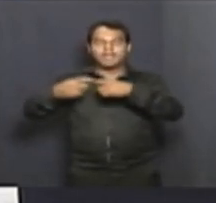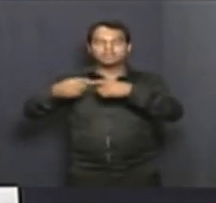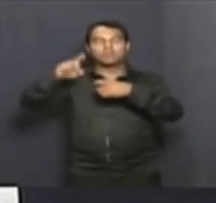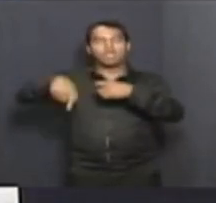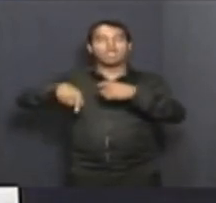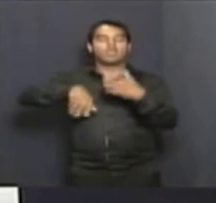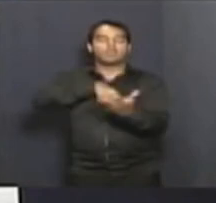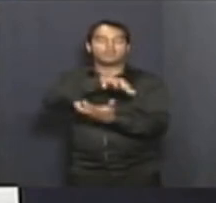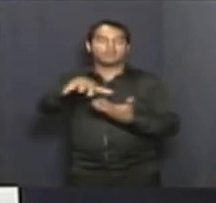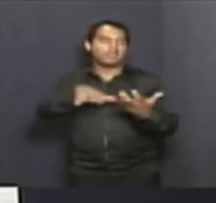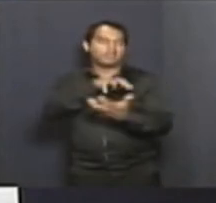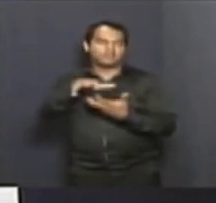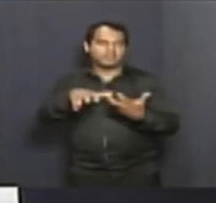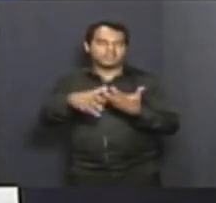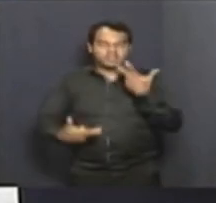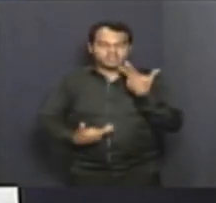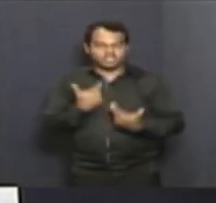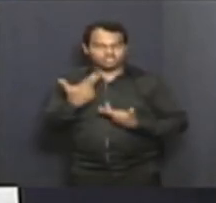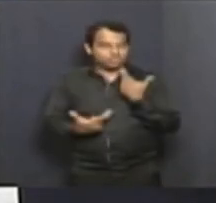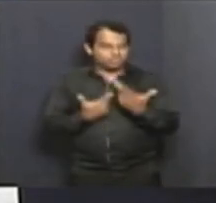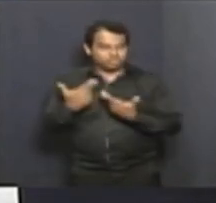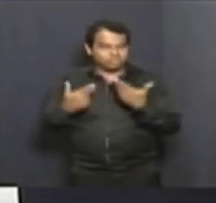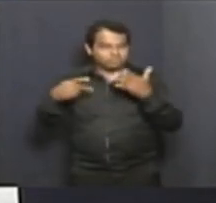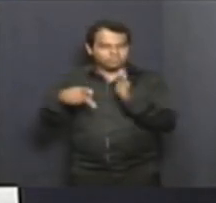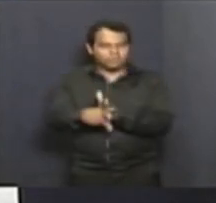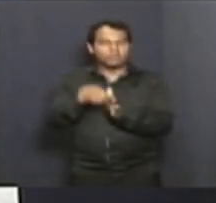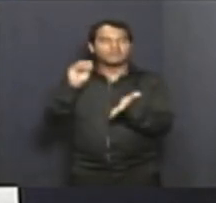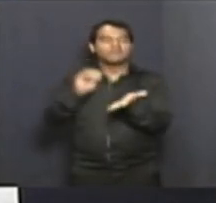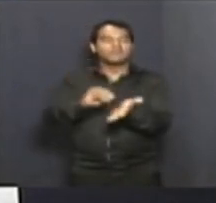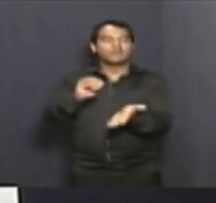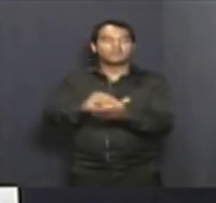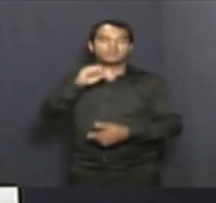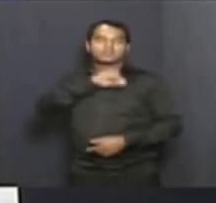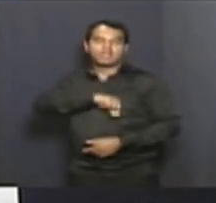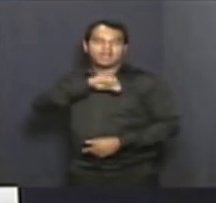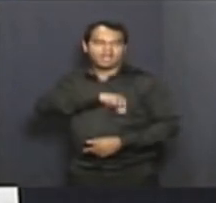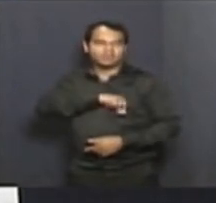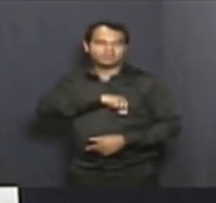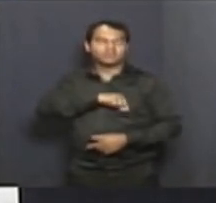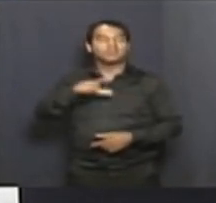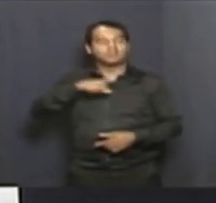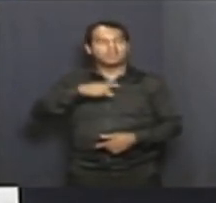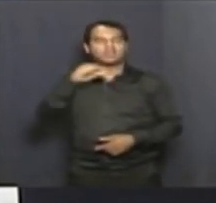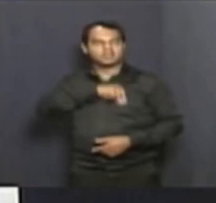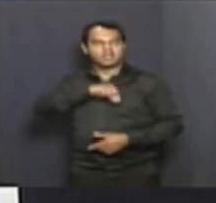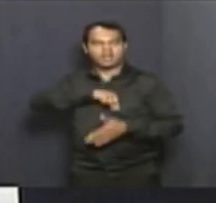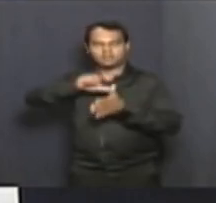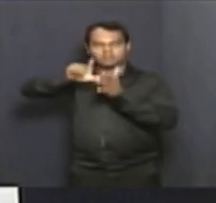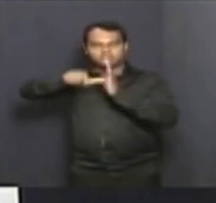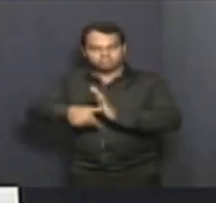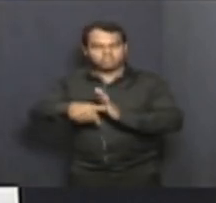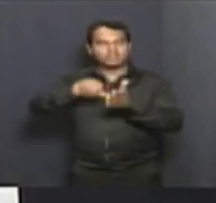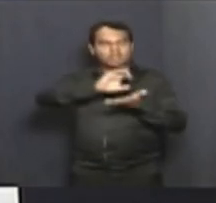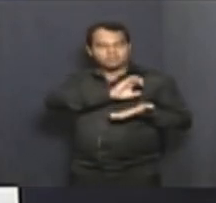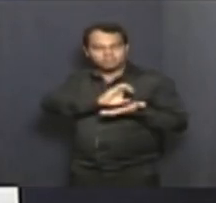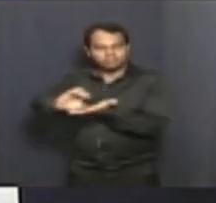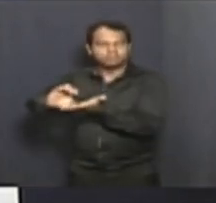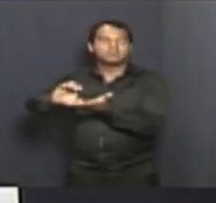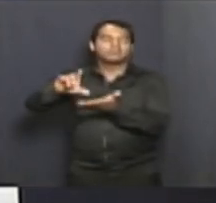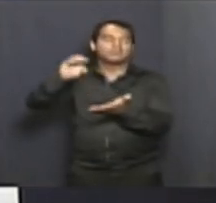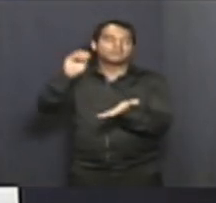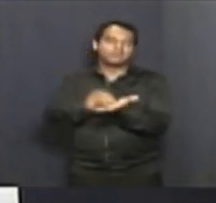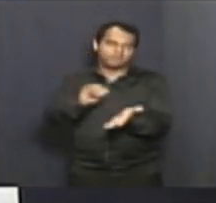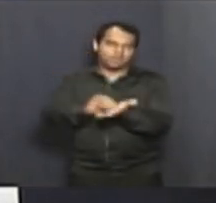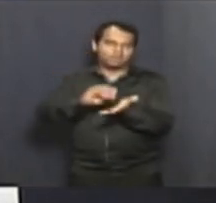nas cirurgias eletivas por falta de recebimento atraso nas unidades regionais de saúde